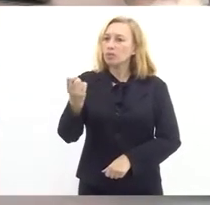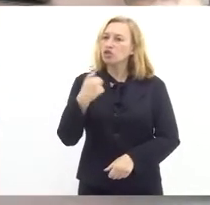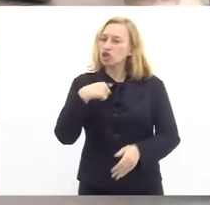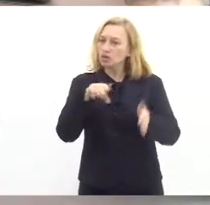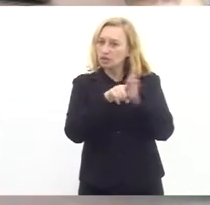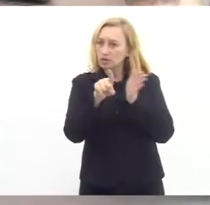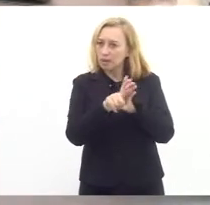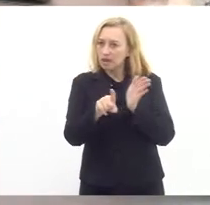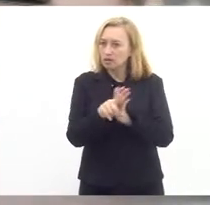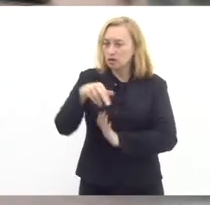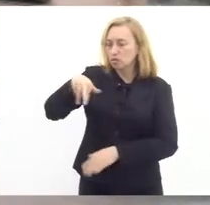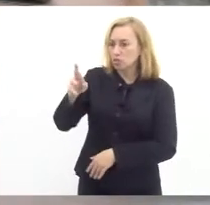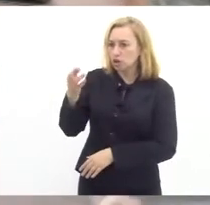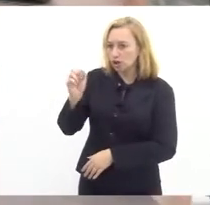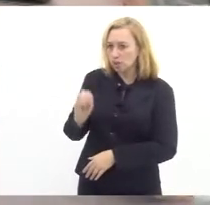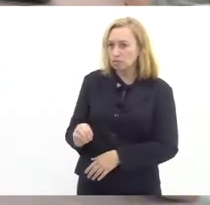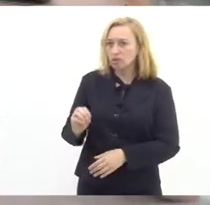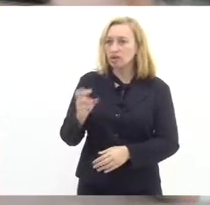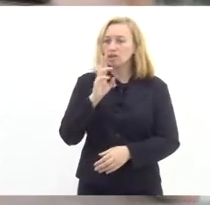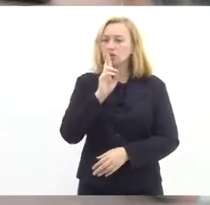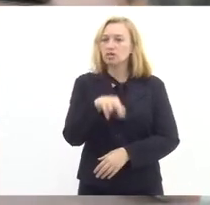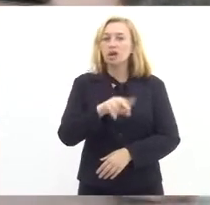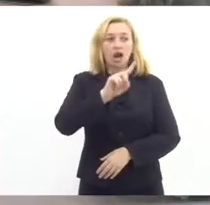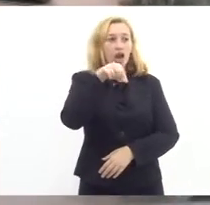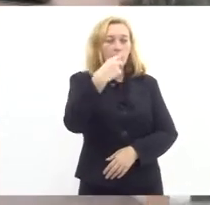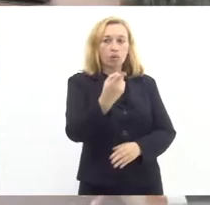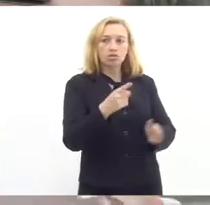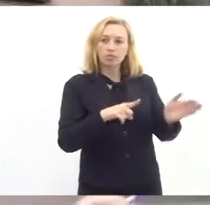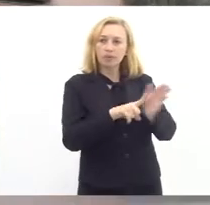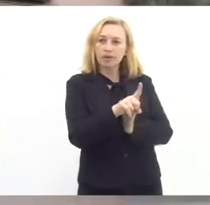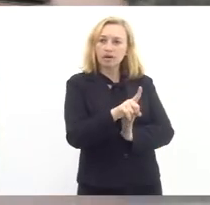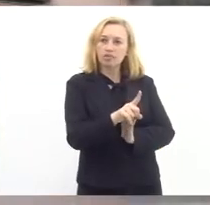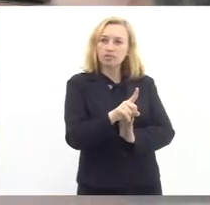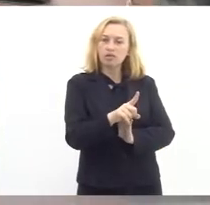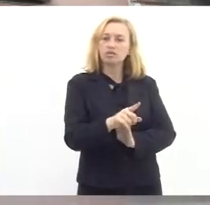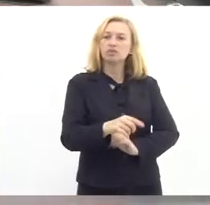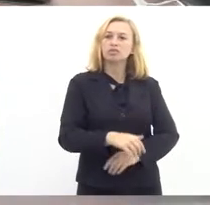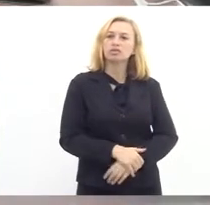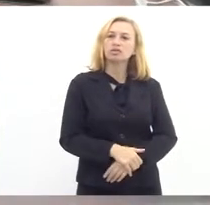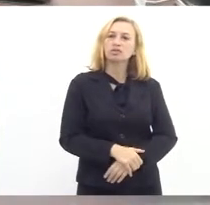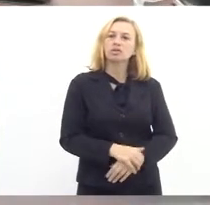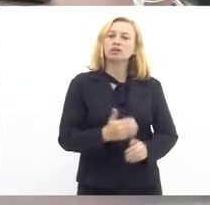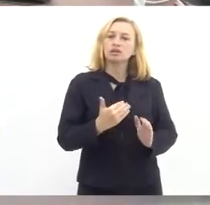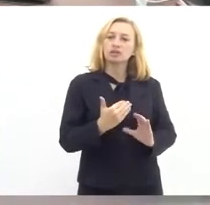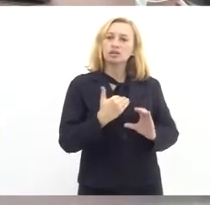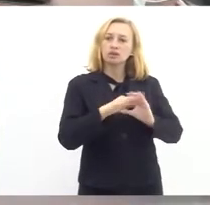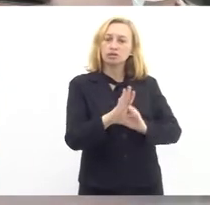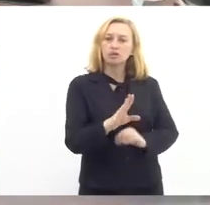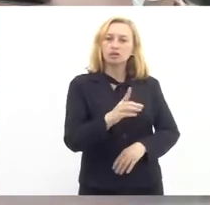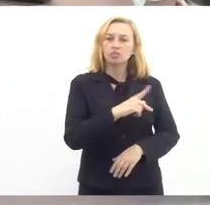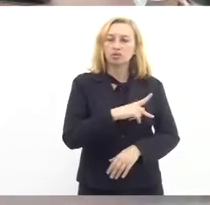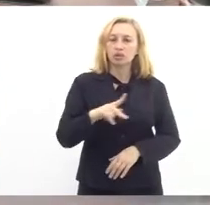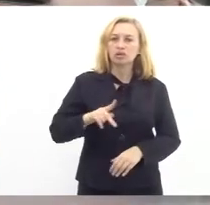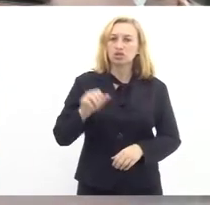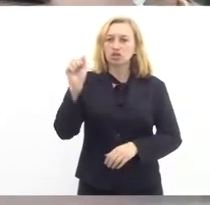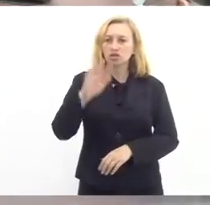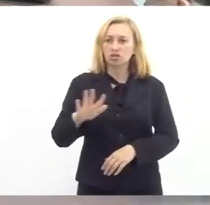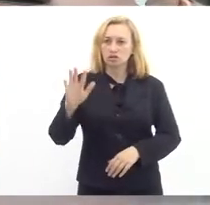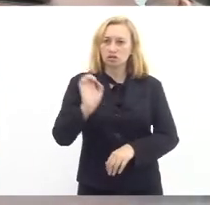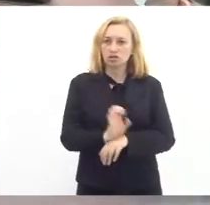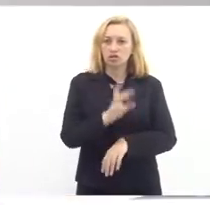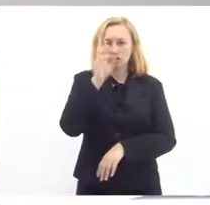GETRANSP, responder. A outra pergunta vai ser formulada e encaminhada para a Procuradoria-Geral do Estado, deputado Luiz